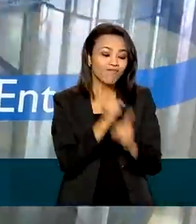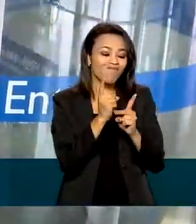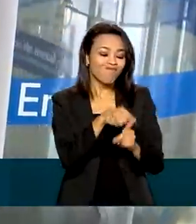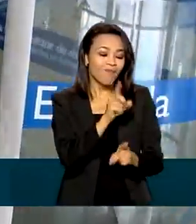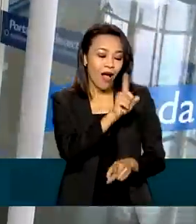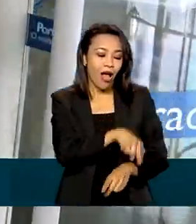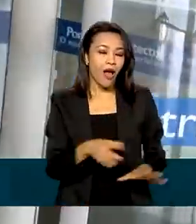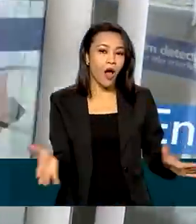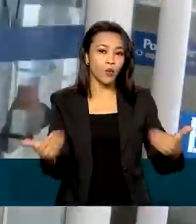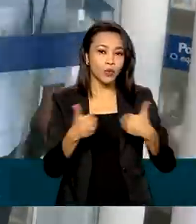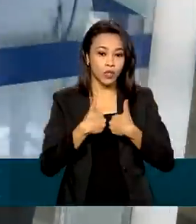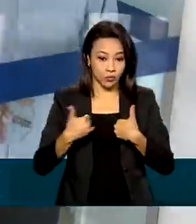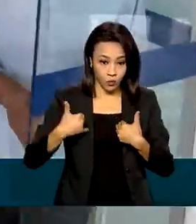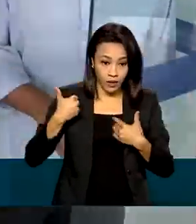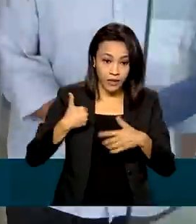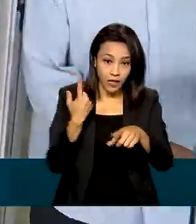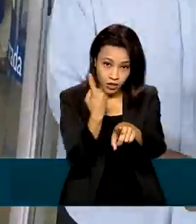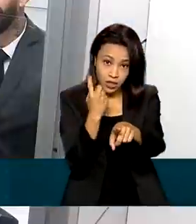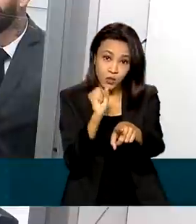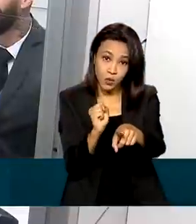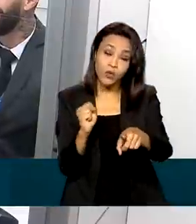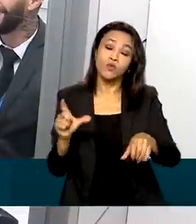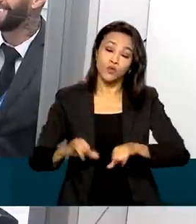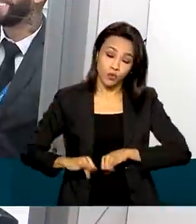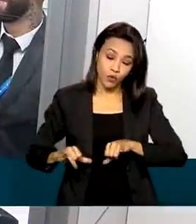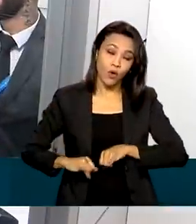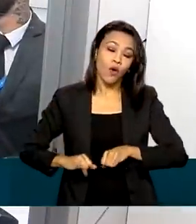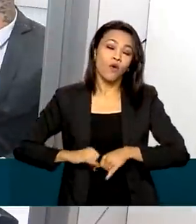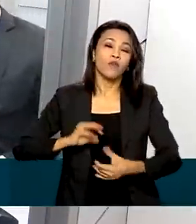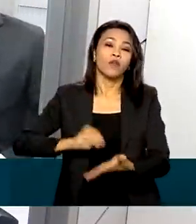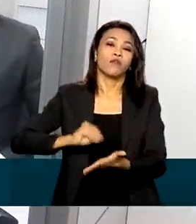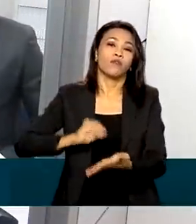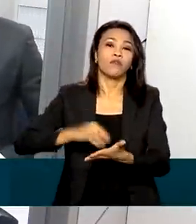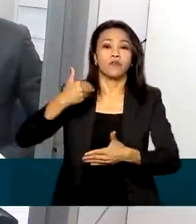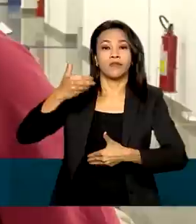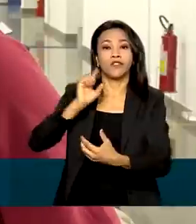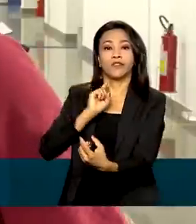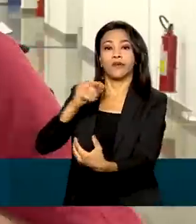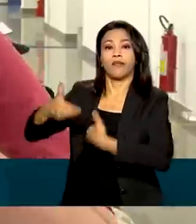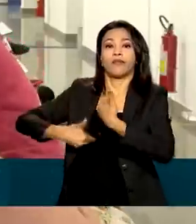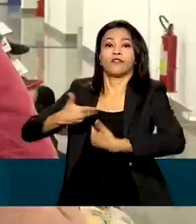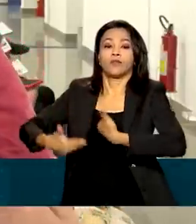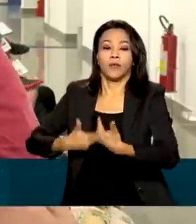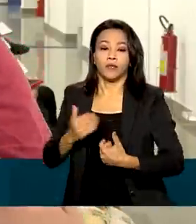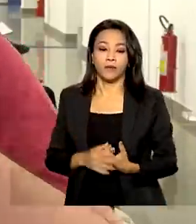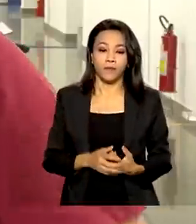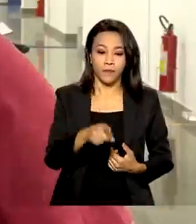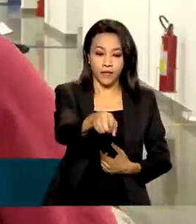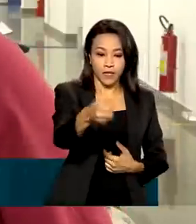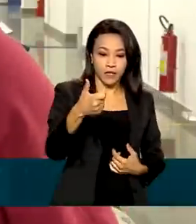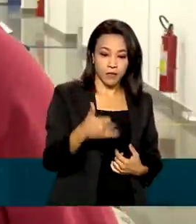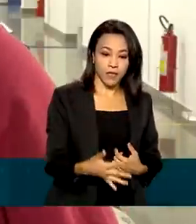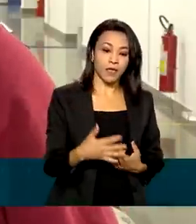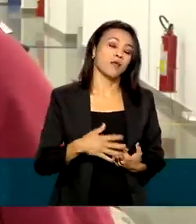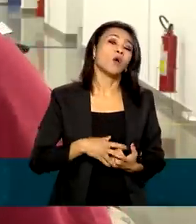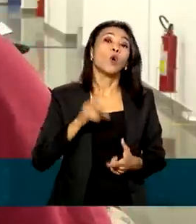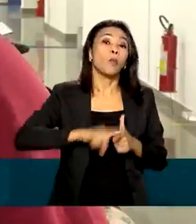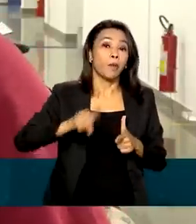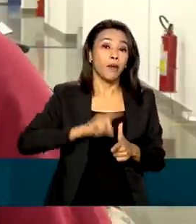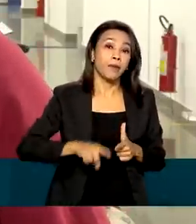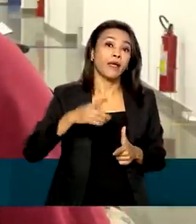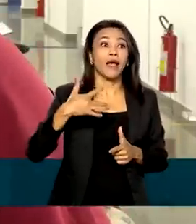aos 18, ainda sofre com preconceito e falta de atendimento adequado. O problema é que as pessoas acham que